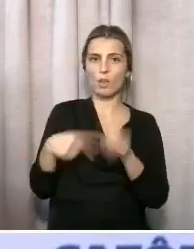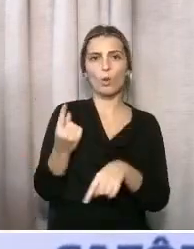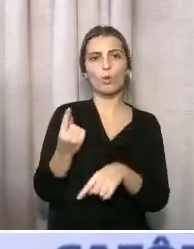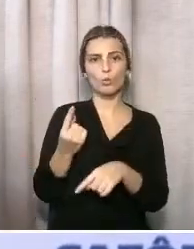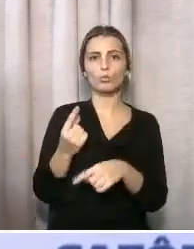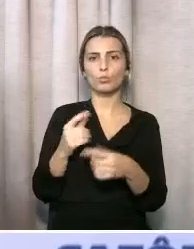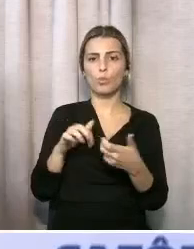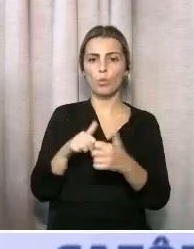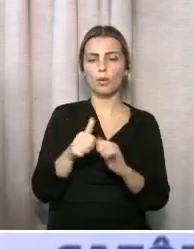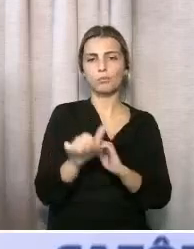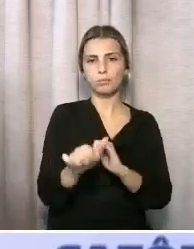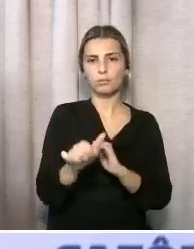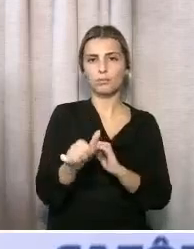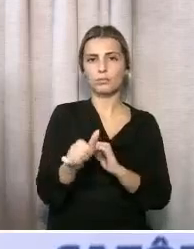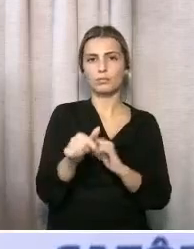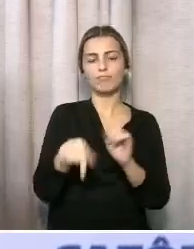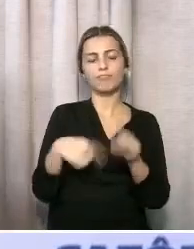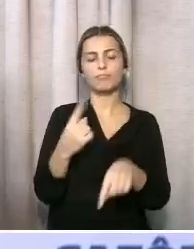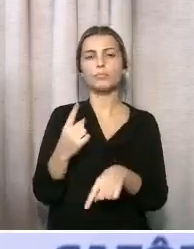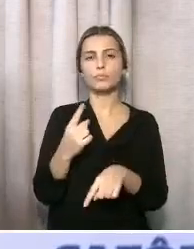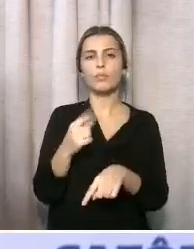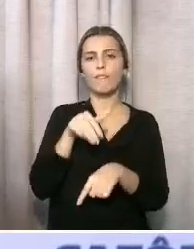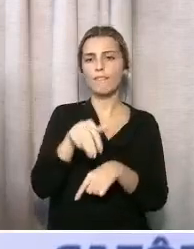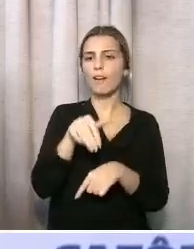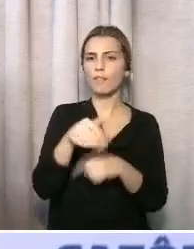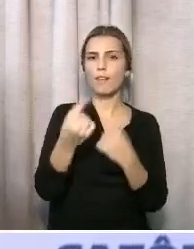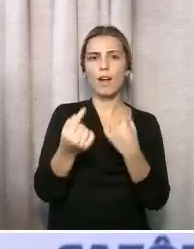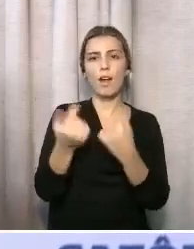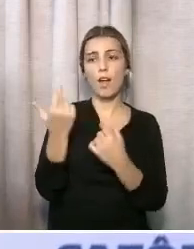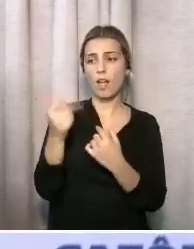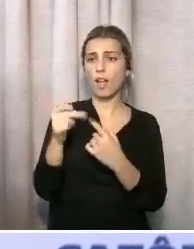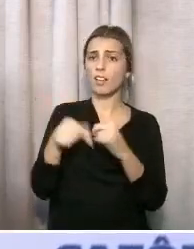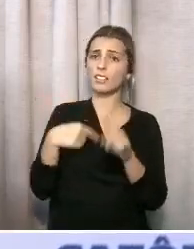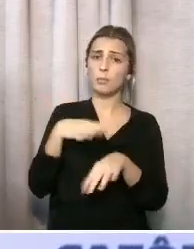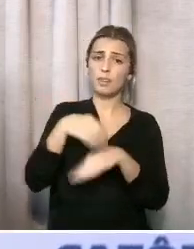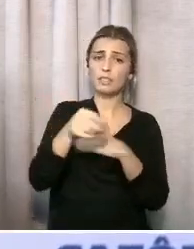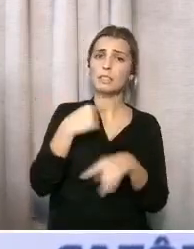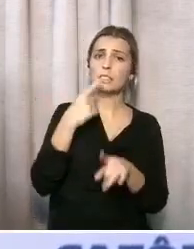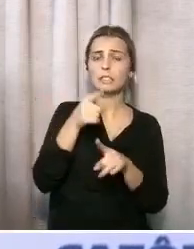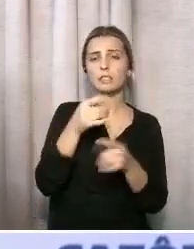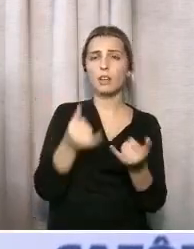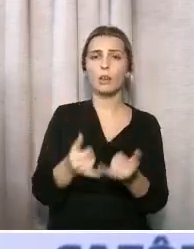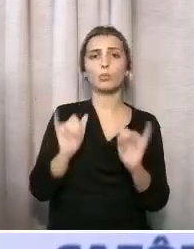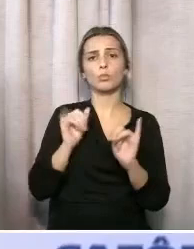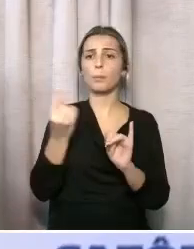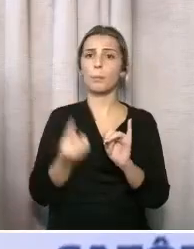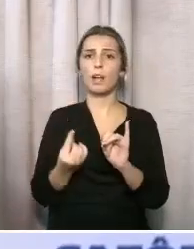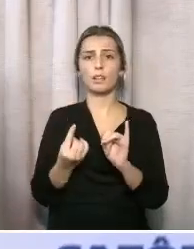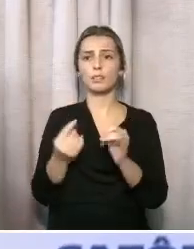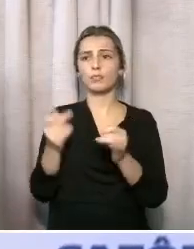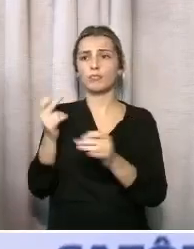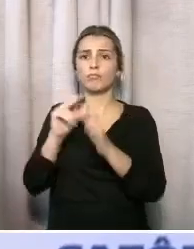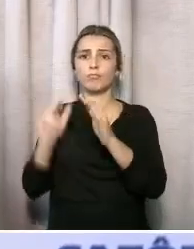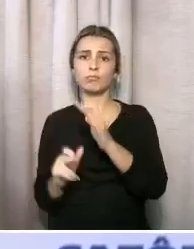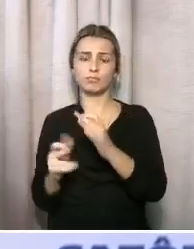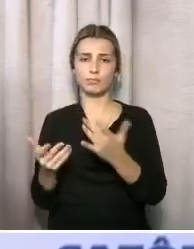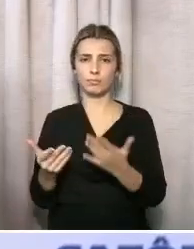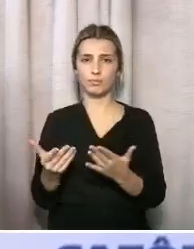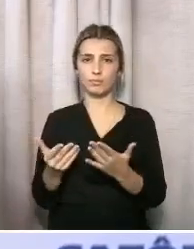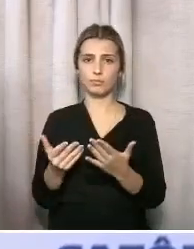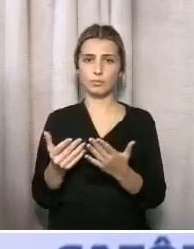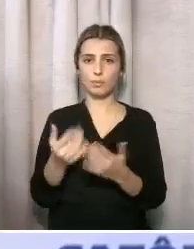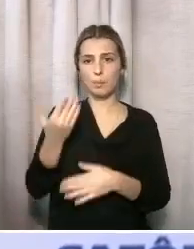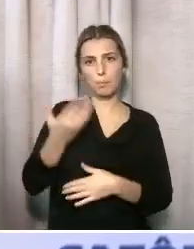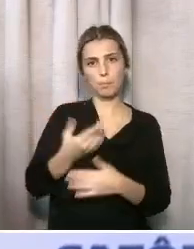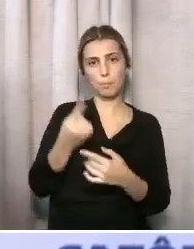nenhum reformado quer que daqui a alguns anos alguém venha dizer olha de facto era impossível vamos ter que cortar nós temos que dar estabilidade